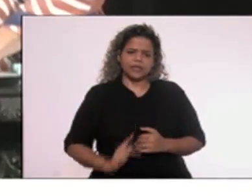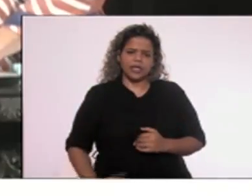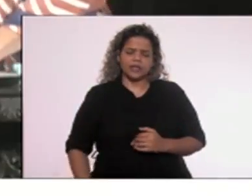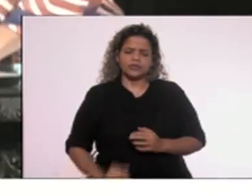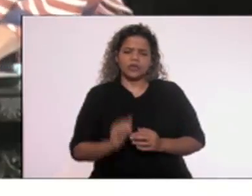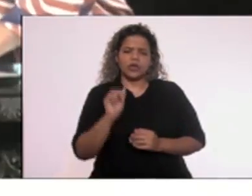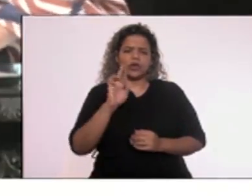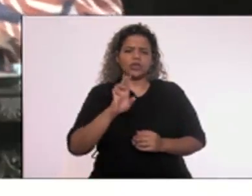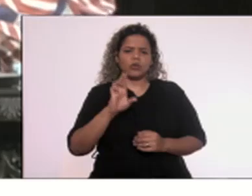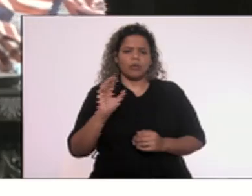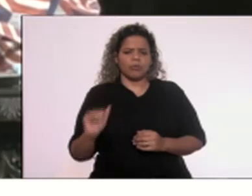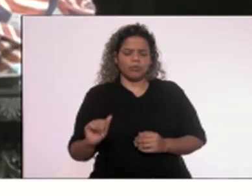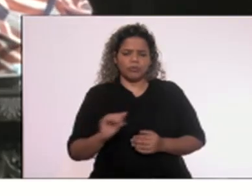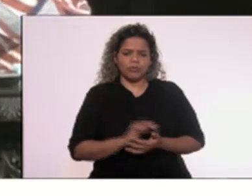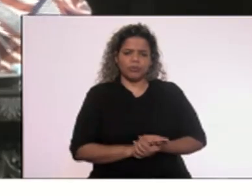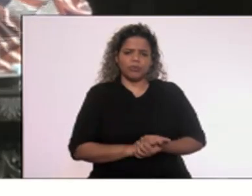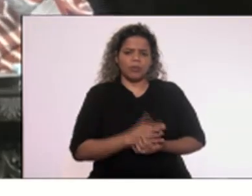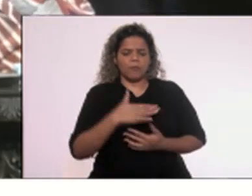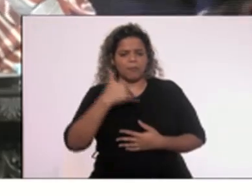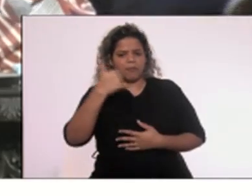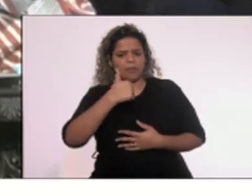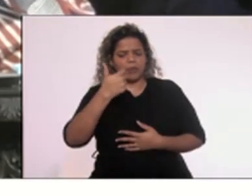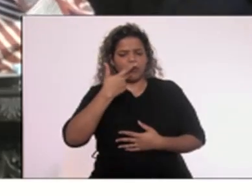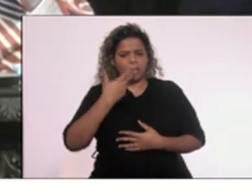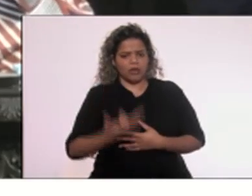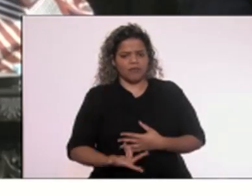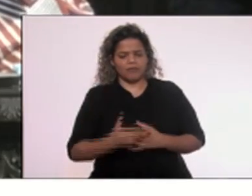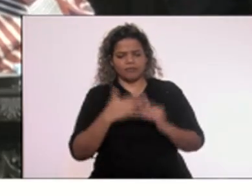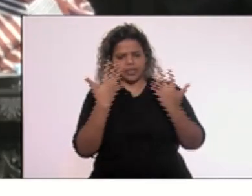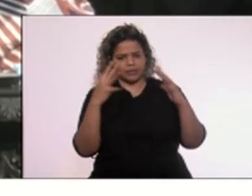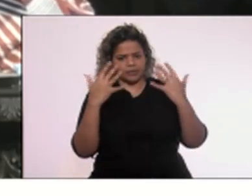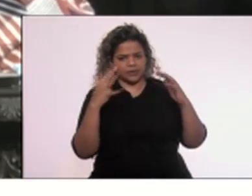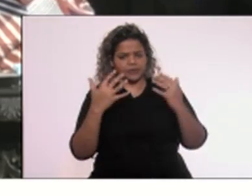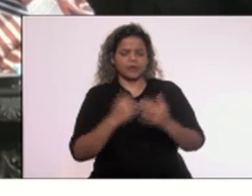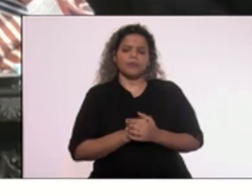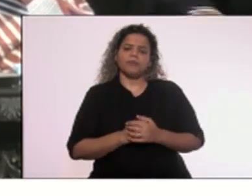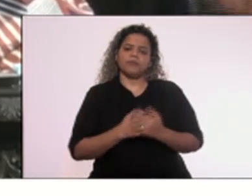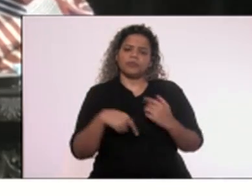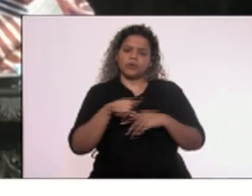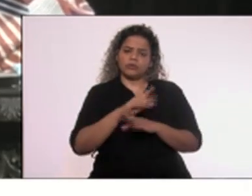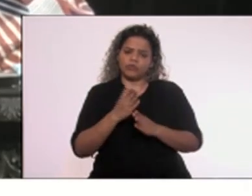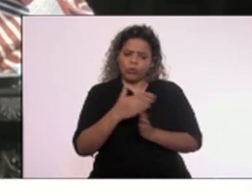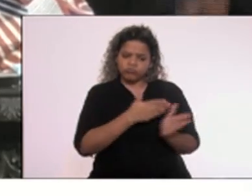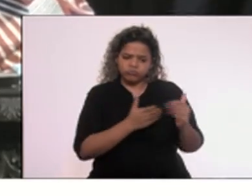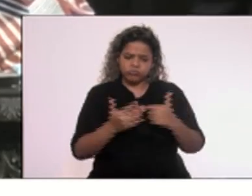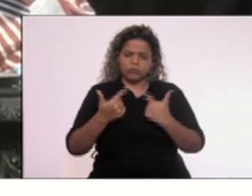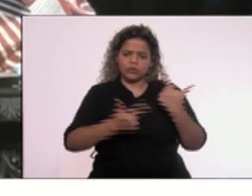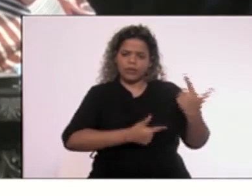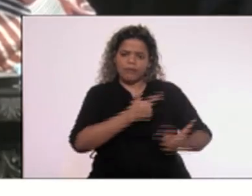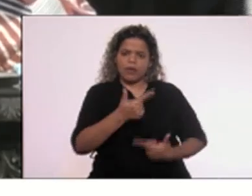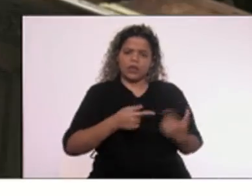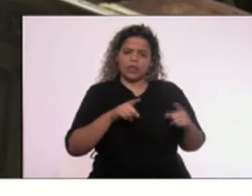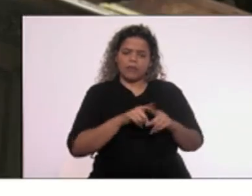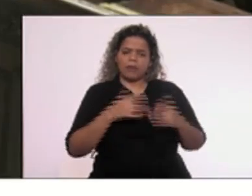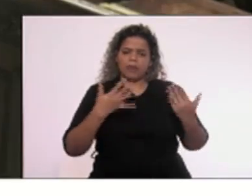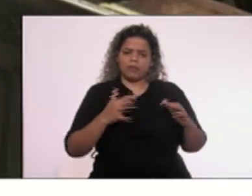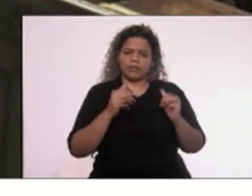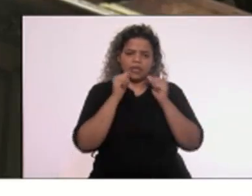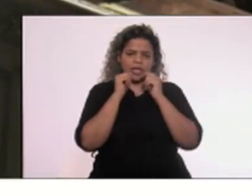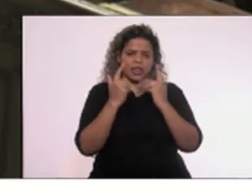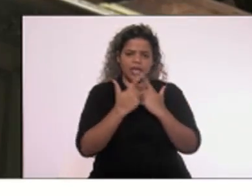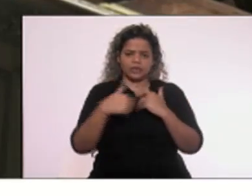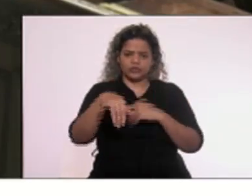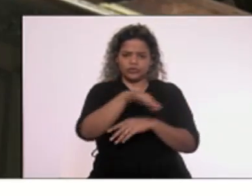Rodrigo Amorim. Em primeiro lugar, quero parabenizar a sua condução dos trabalhos e parabenizar o Parlamento